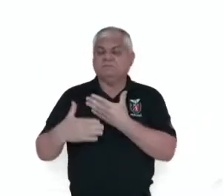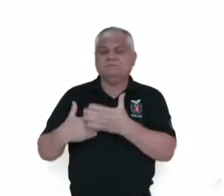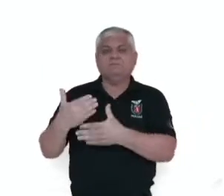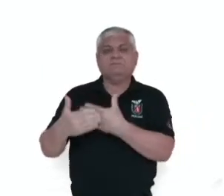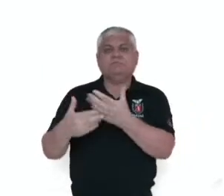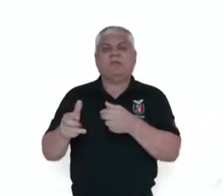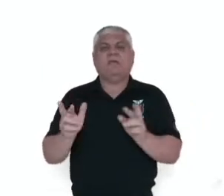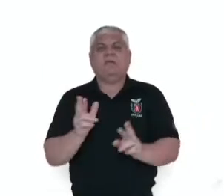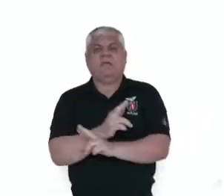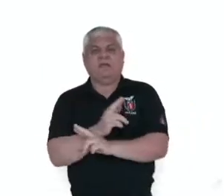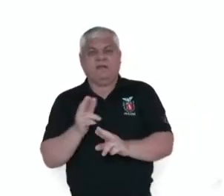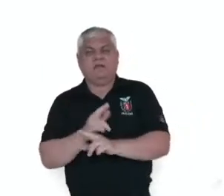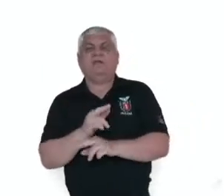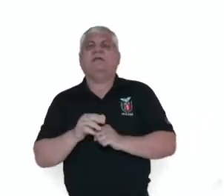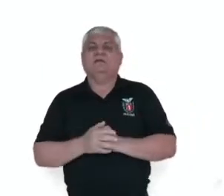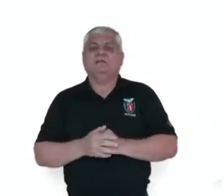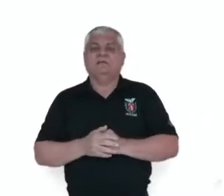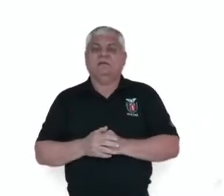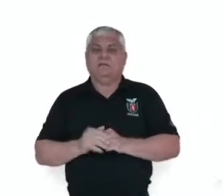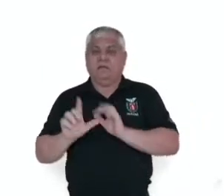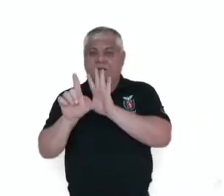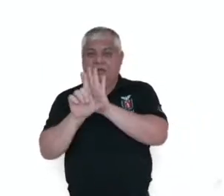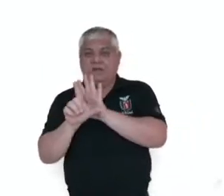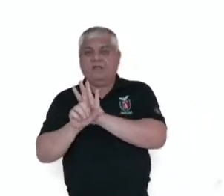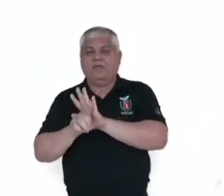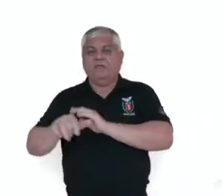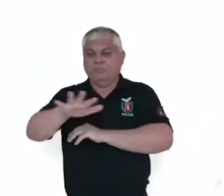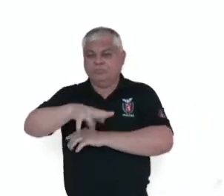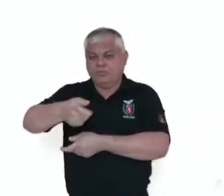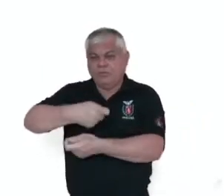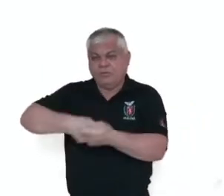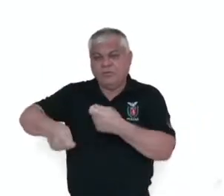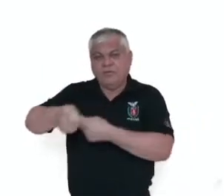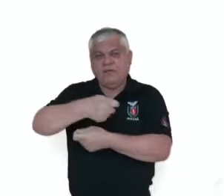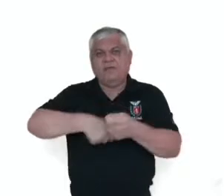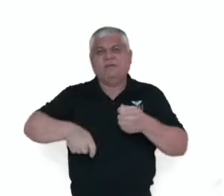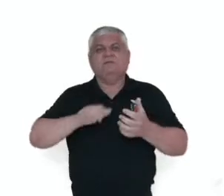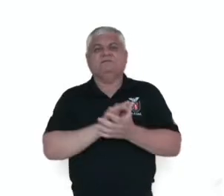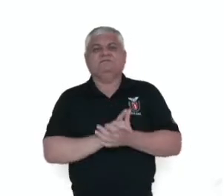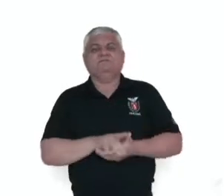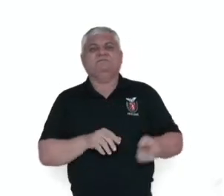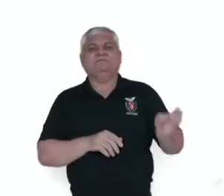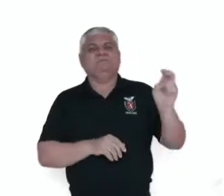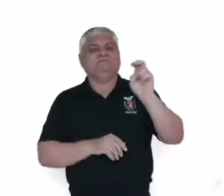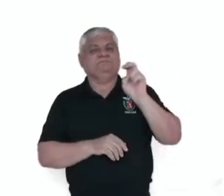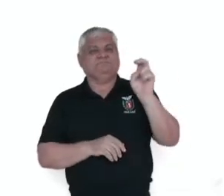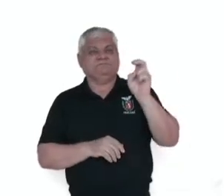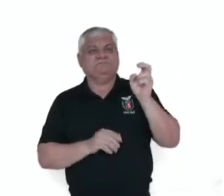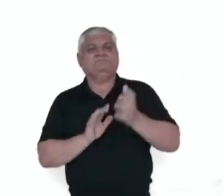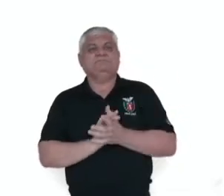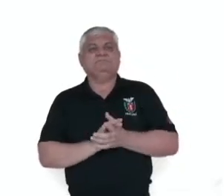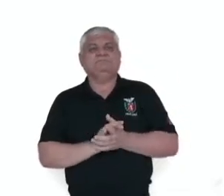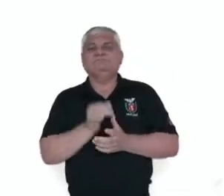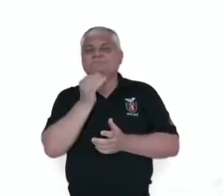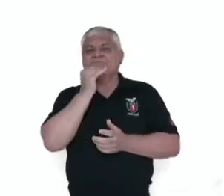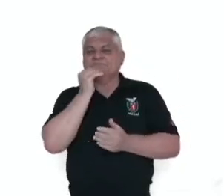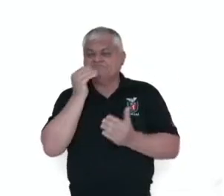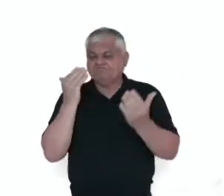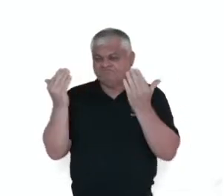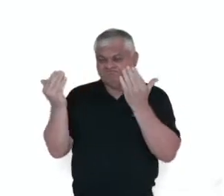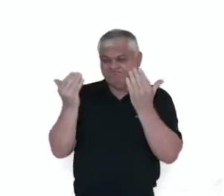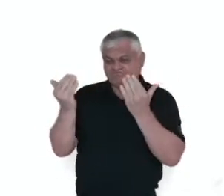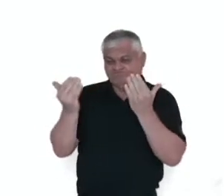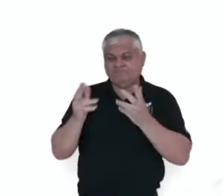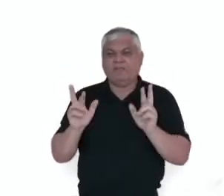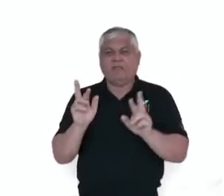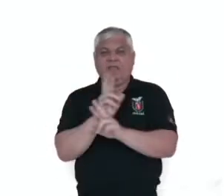relação entre as leis, o comércio, a natalidade de grupos humanos. Na quinta parte, análise da relação